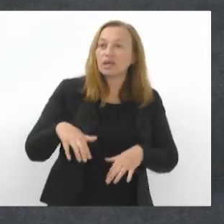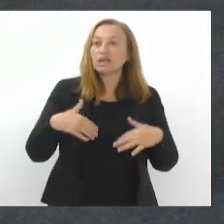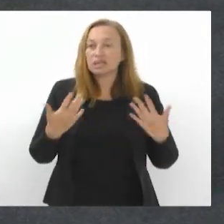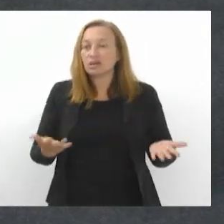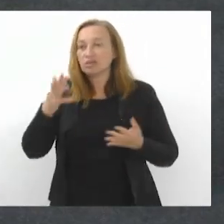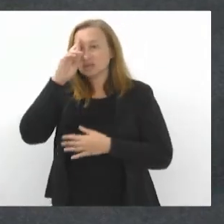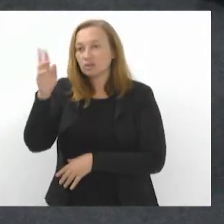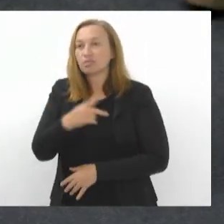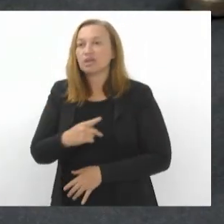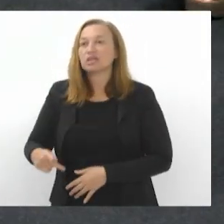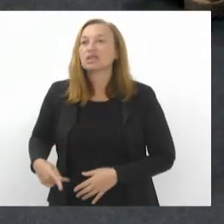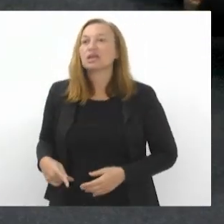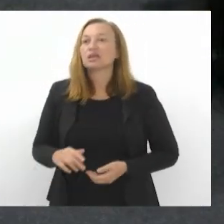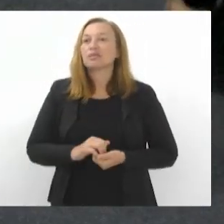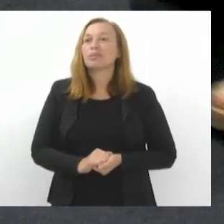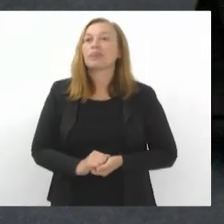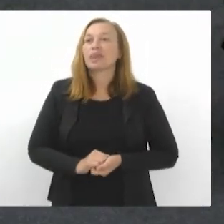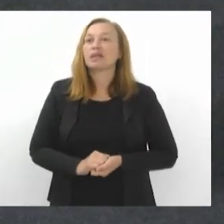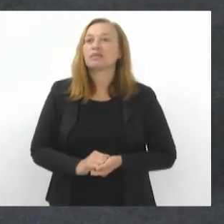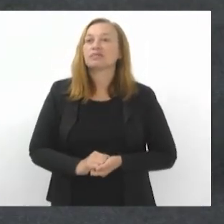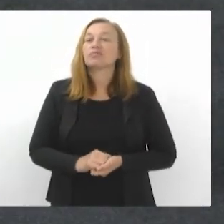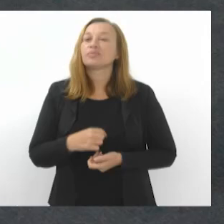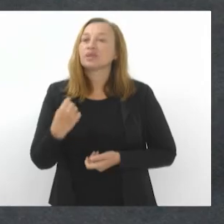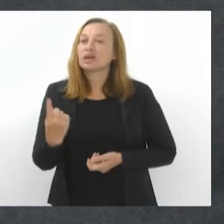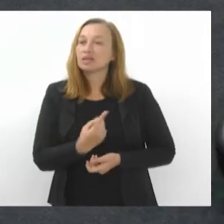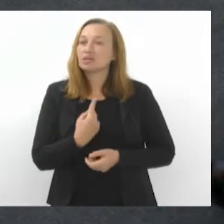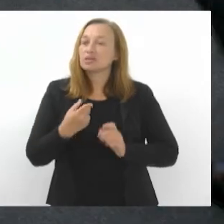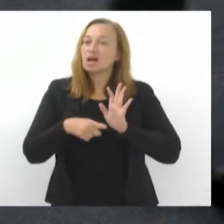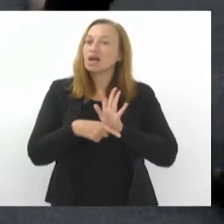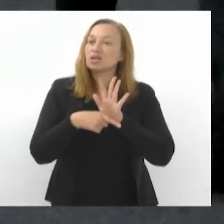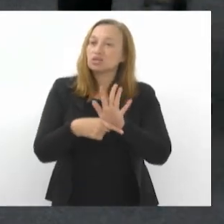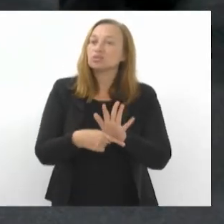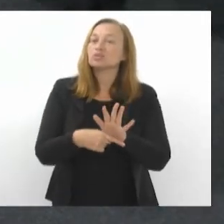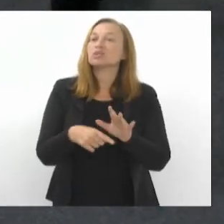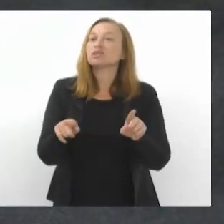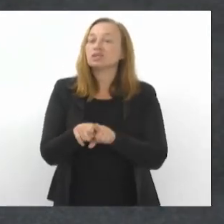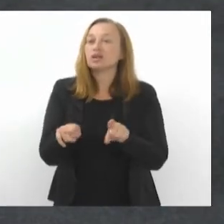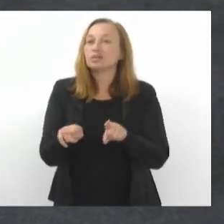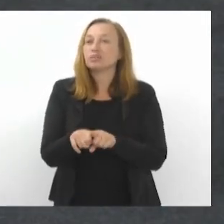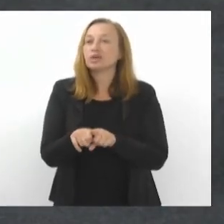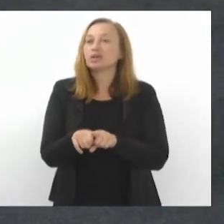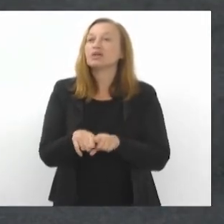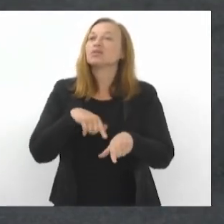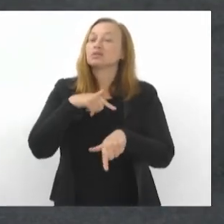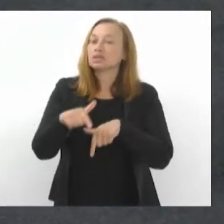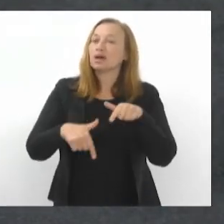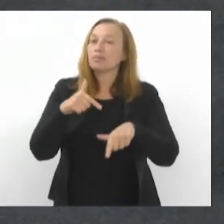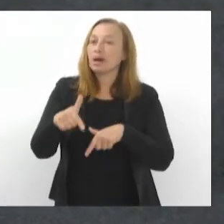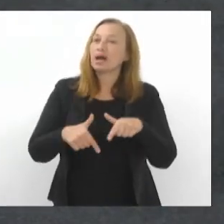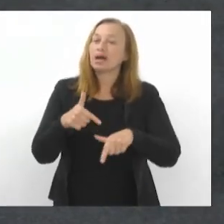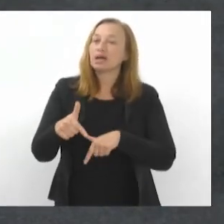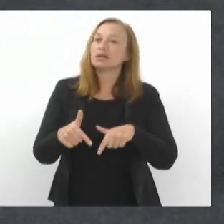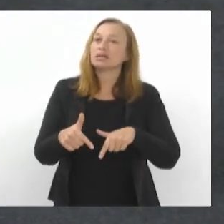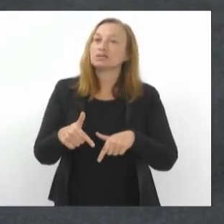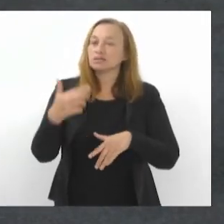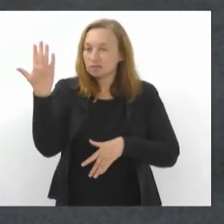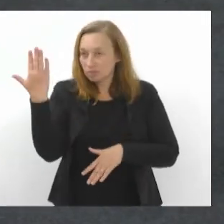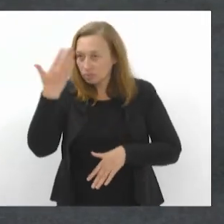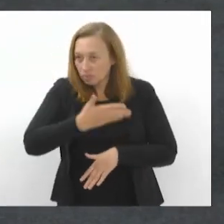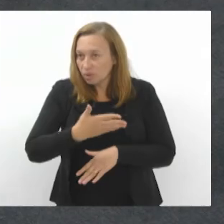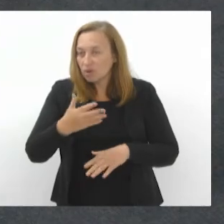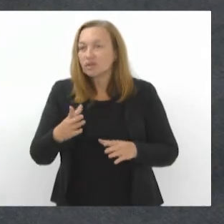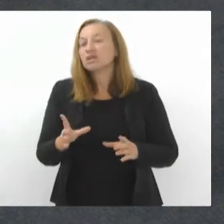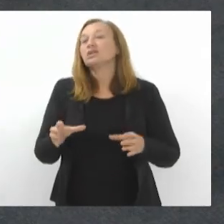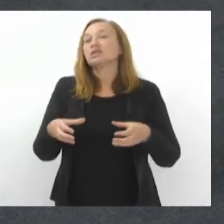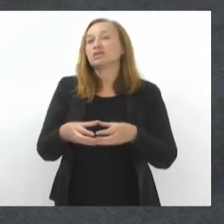senhor presidente, fica aqui a nossa contribuição e também prestação de contas do trabalho feito pela Comissão de Defesa dos